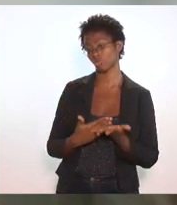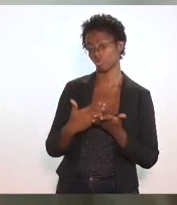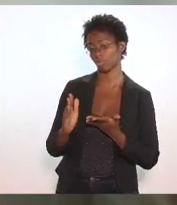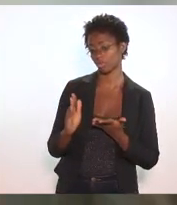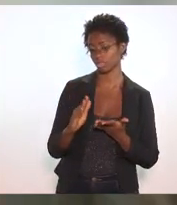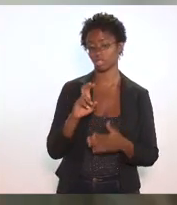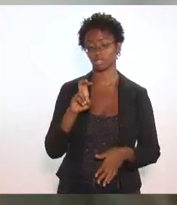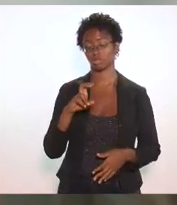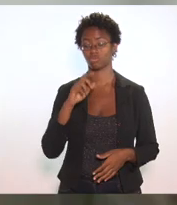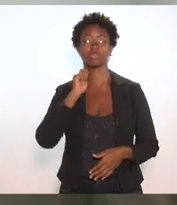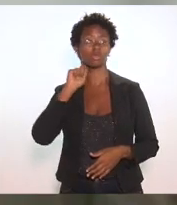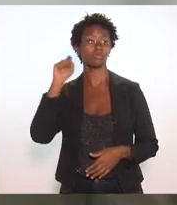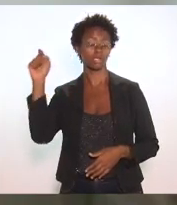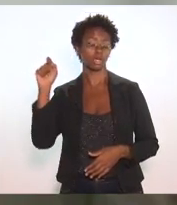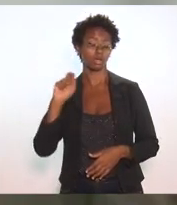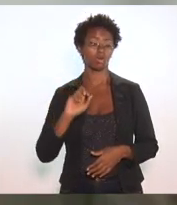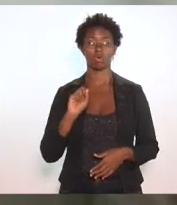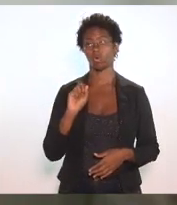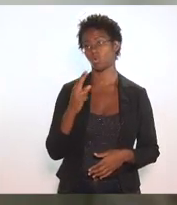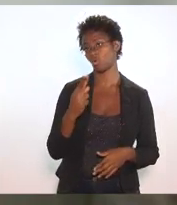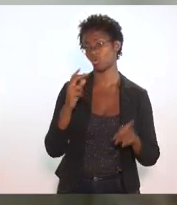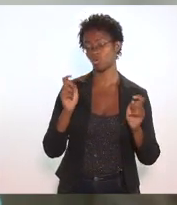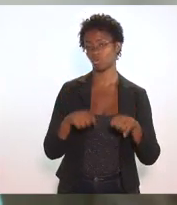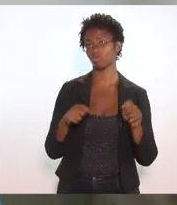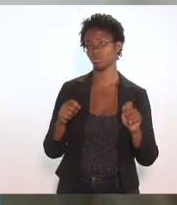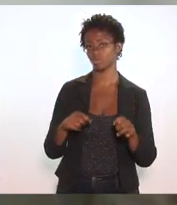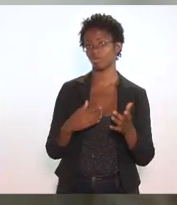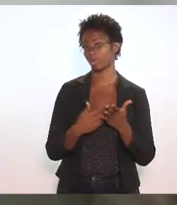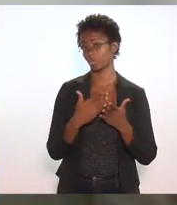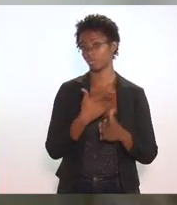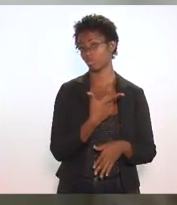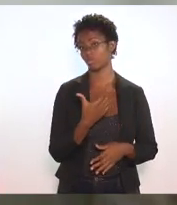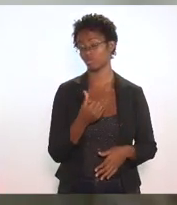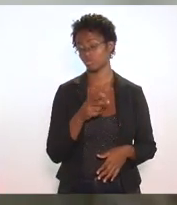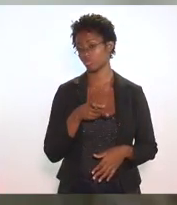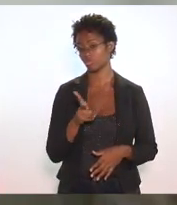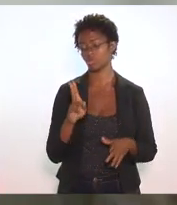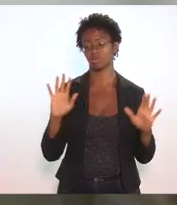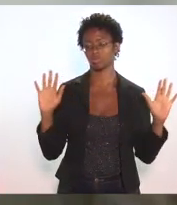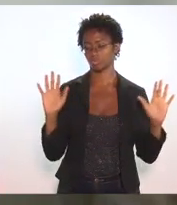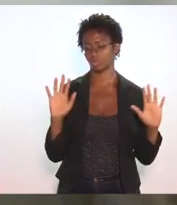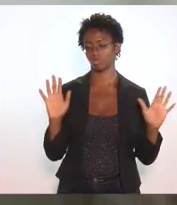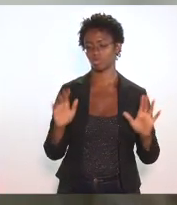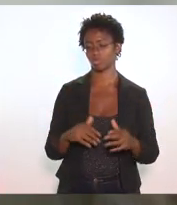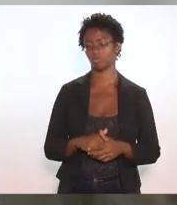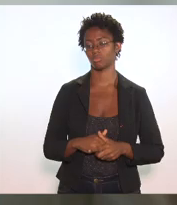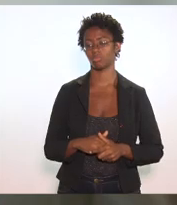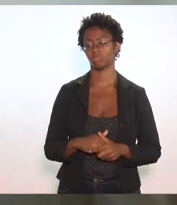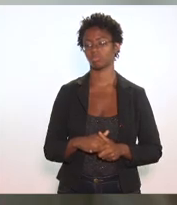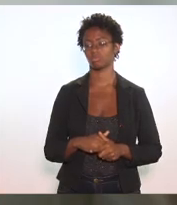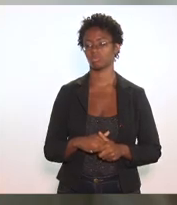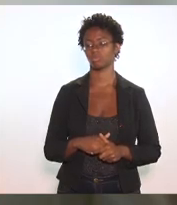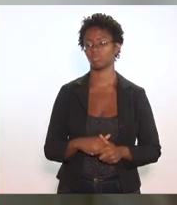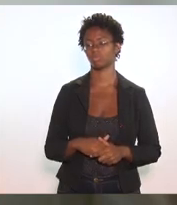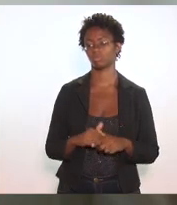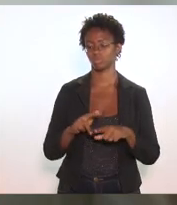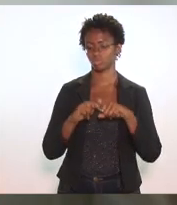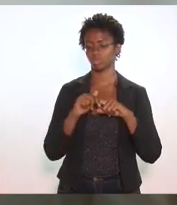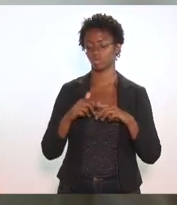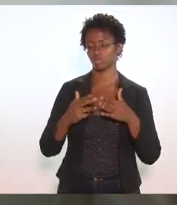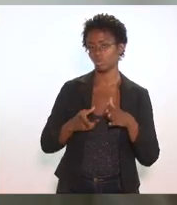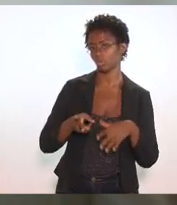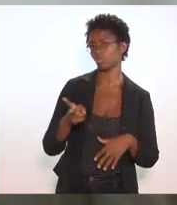de abril ou tem alguma hipótese de ser no dia 26. Só essa decisão, para que eu possa deslanchar o